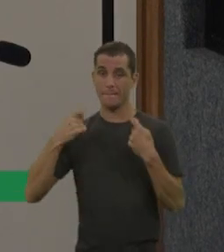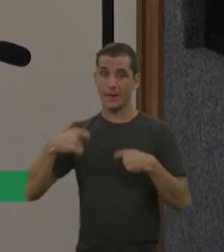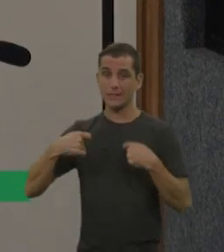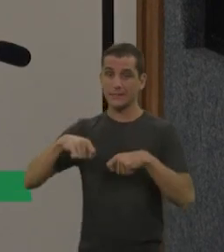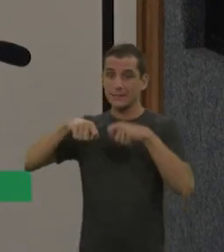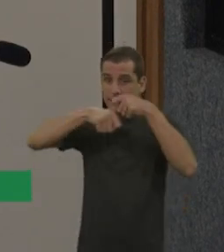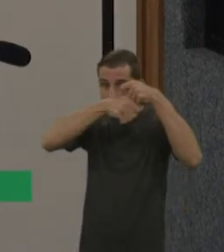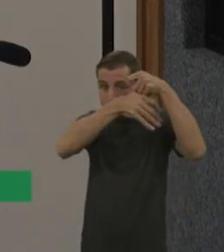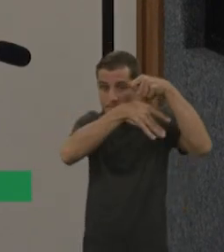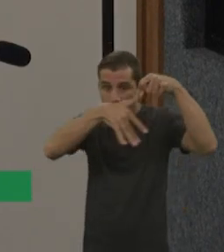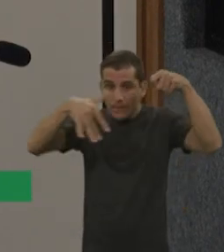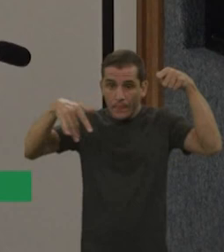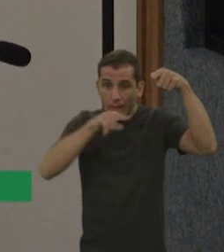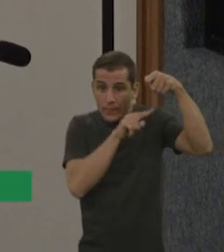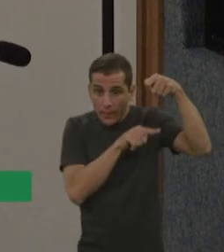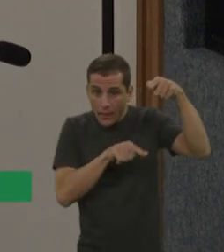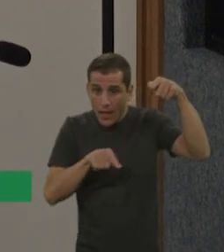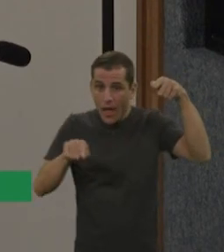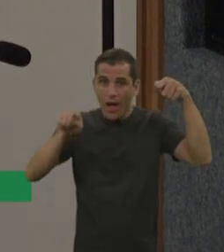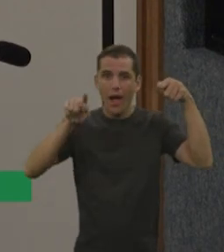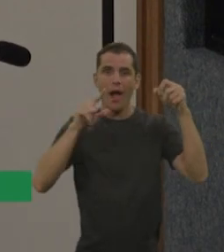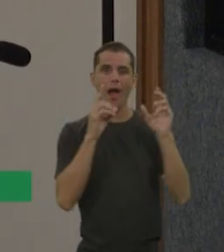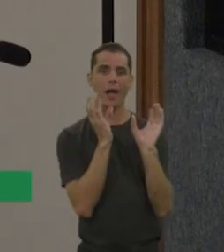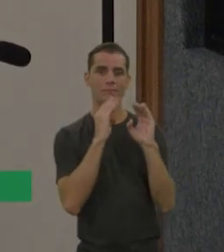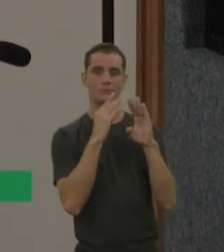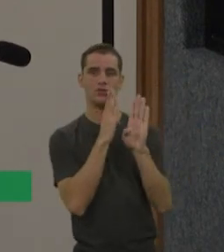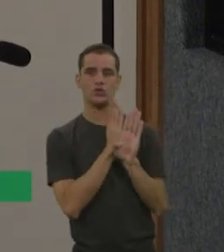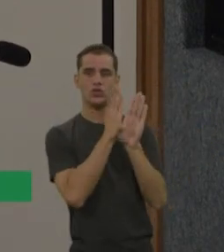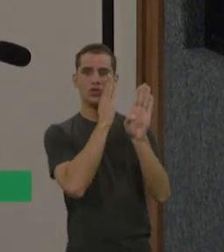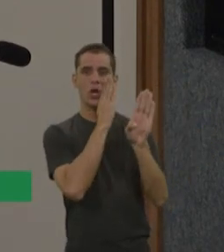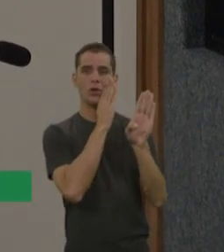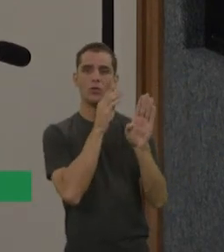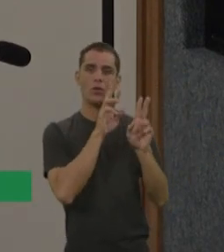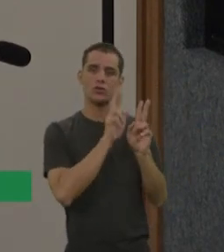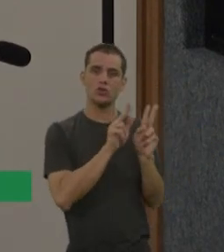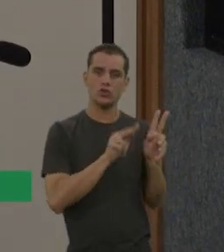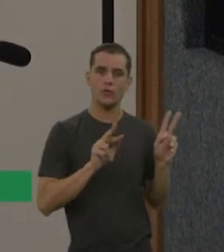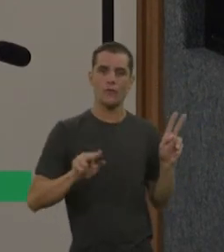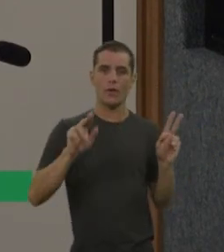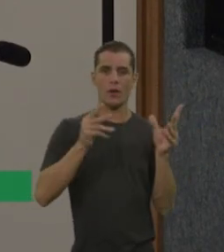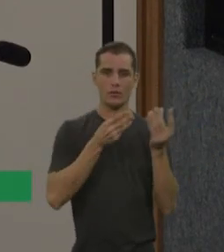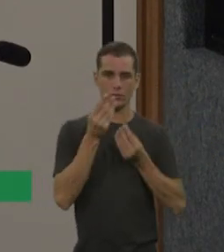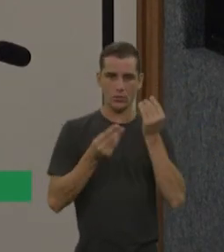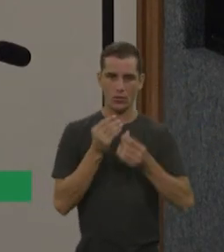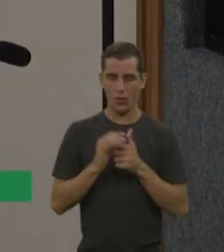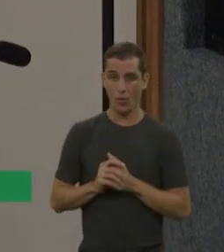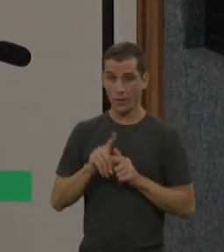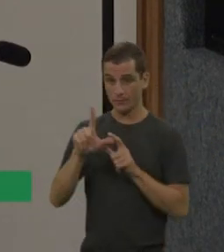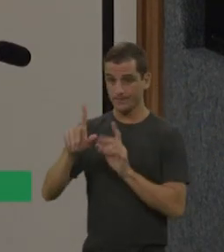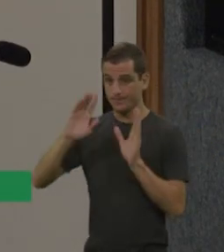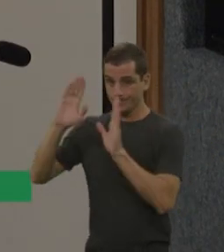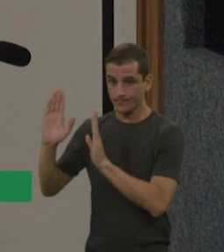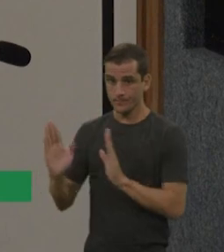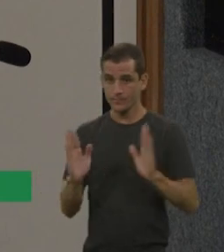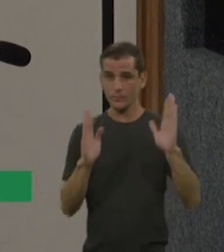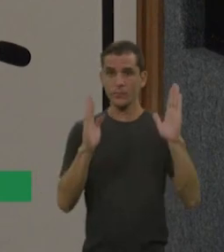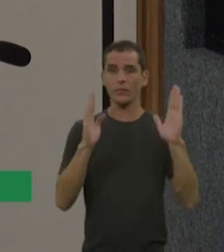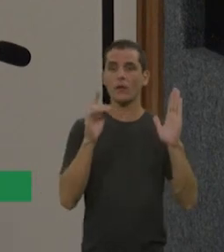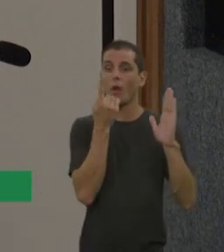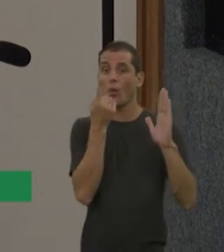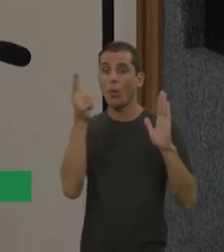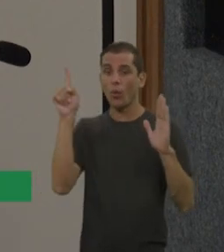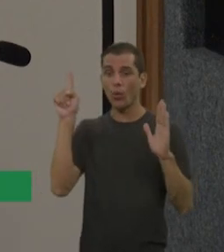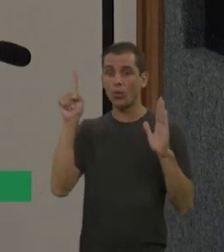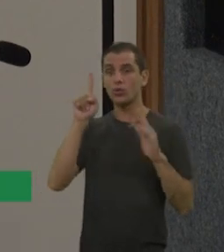de diagnóstico diferenciais. Essa é a indicação formal. Pode passar. E aí, último passo, tratamento. Vou dar